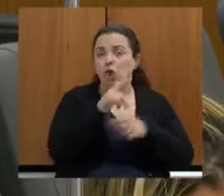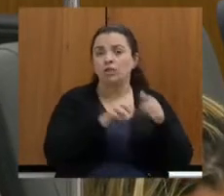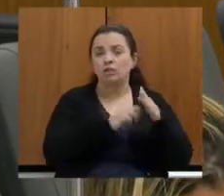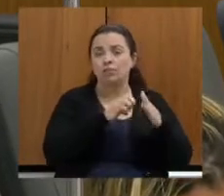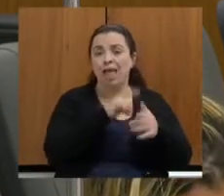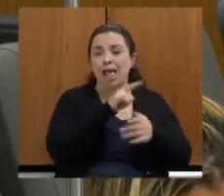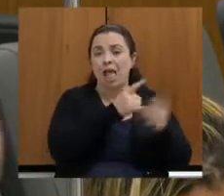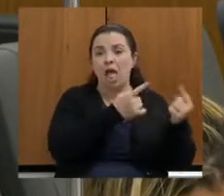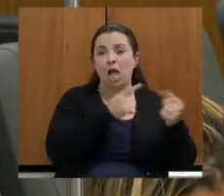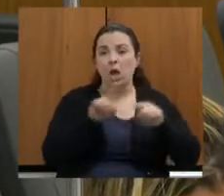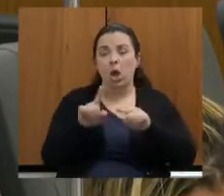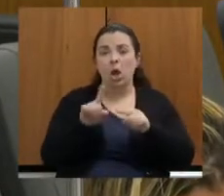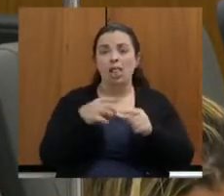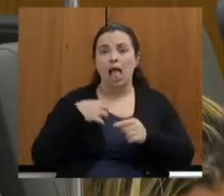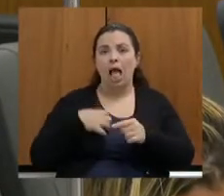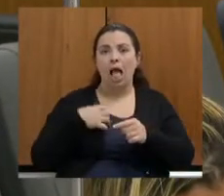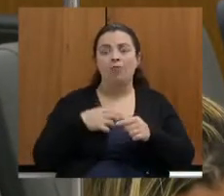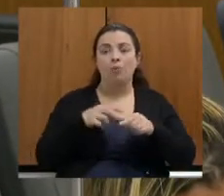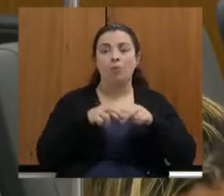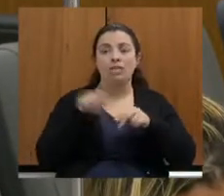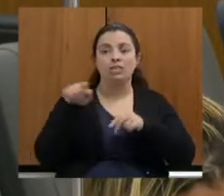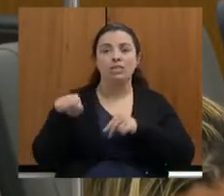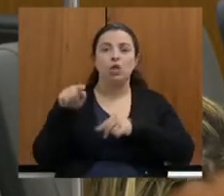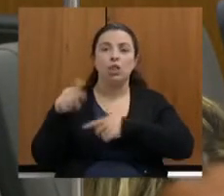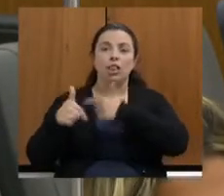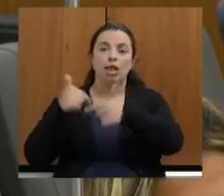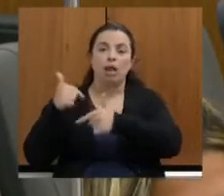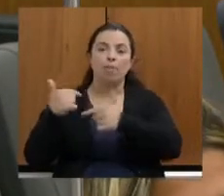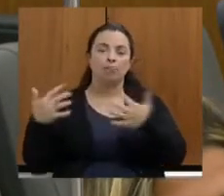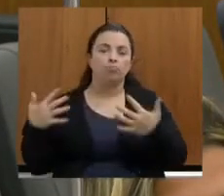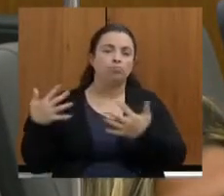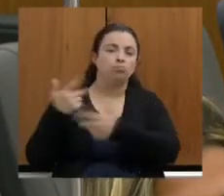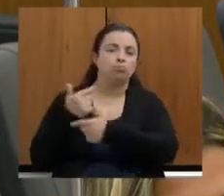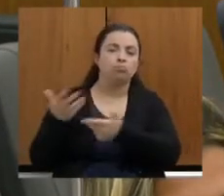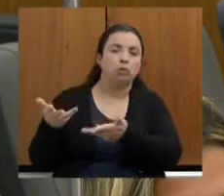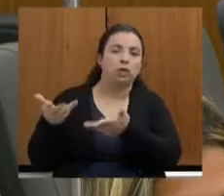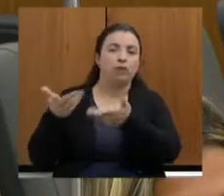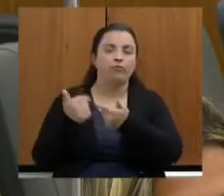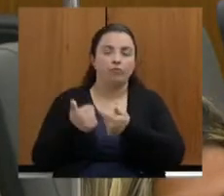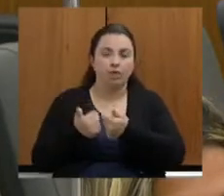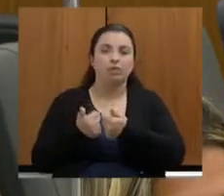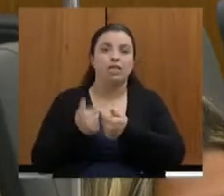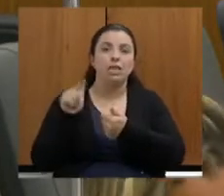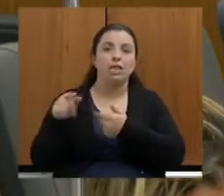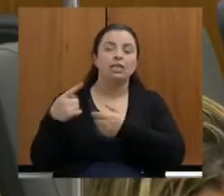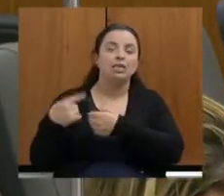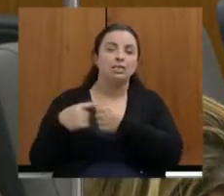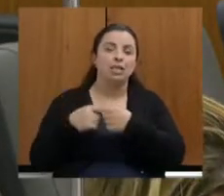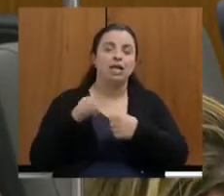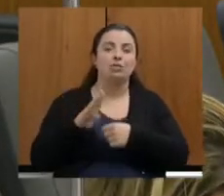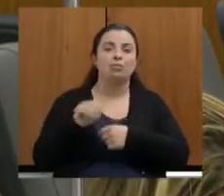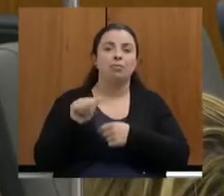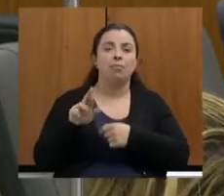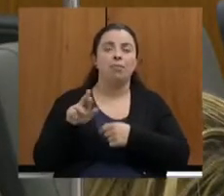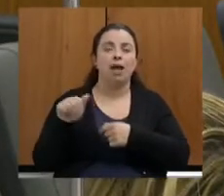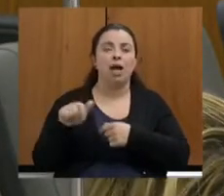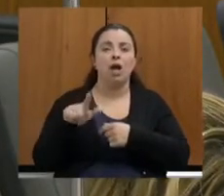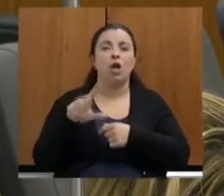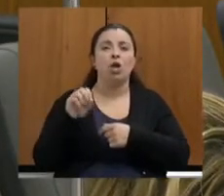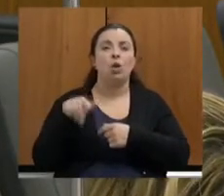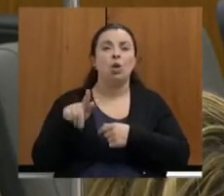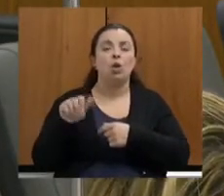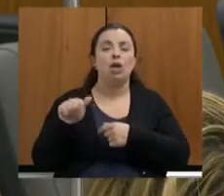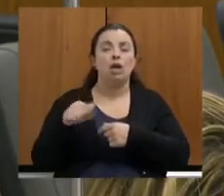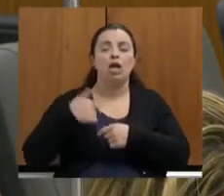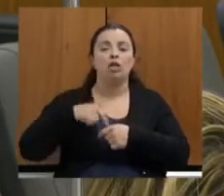sabia ela nasceu pela perfeição do trabalho que nasceu lá na cidade de Barra Longa no